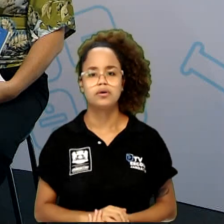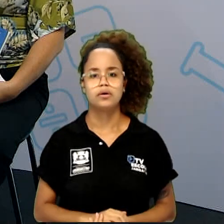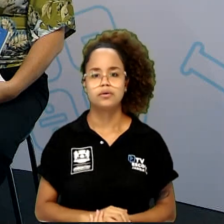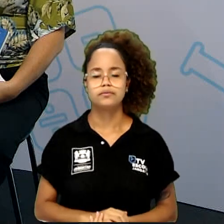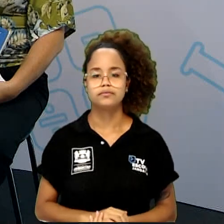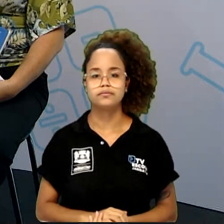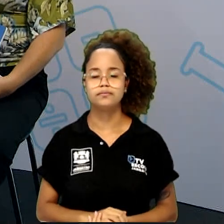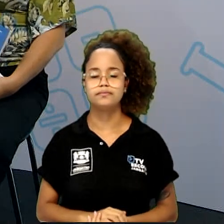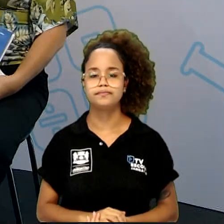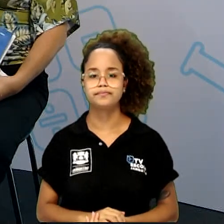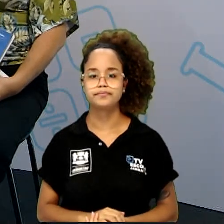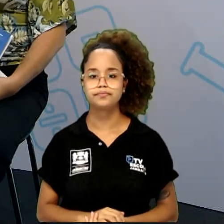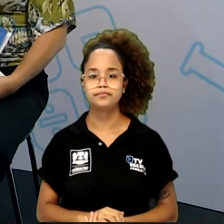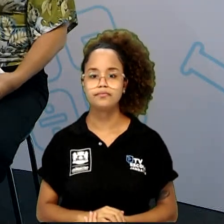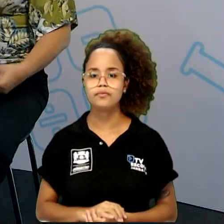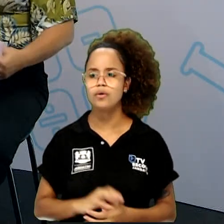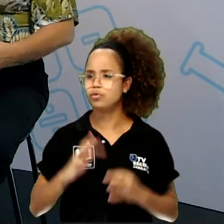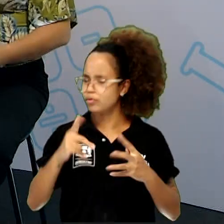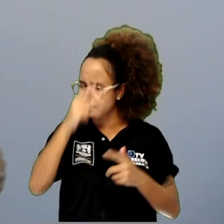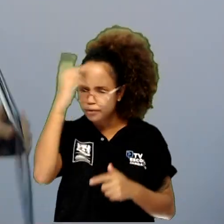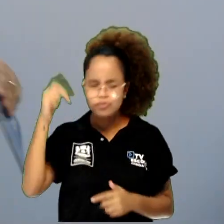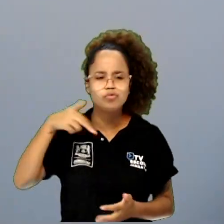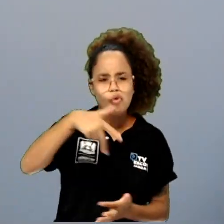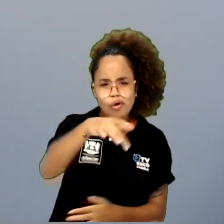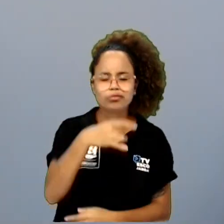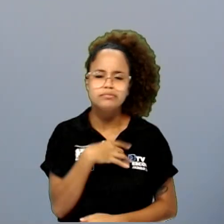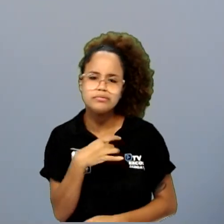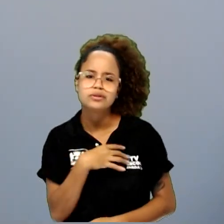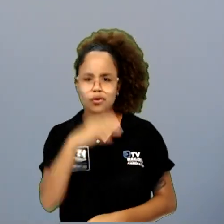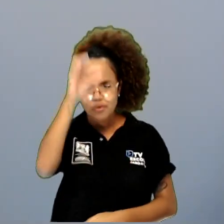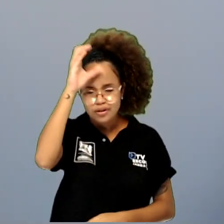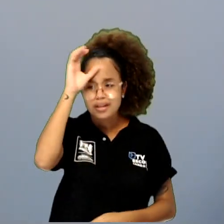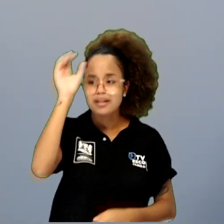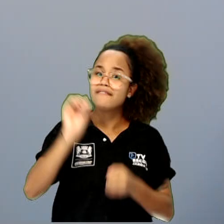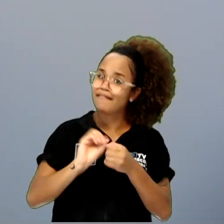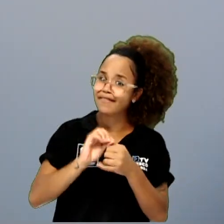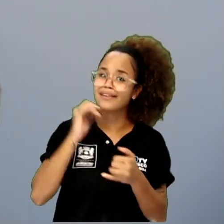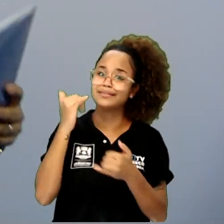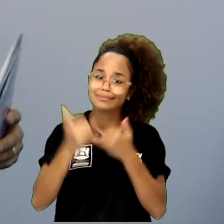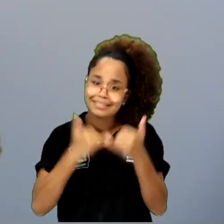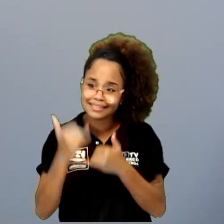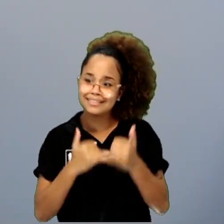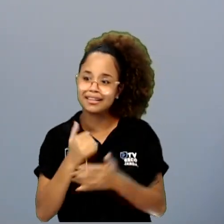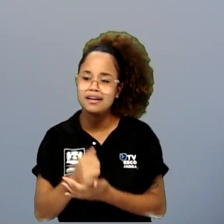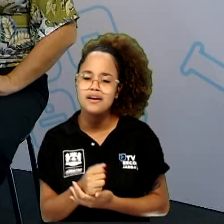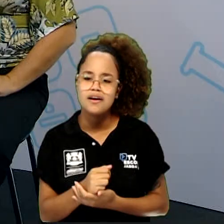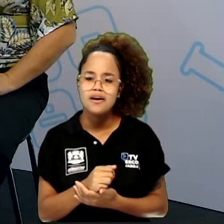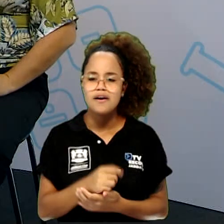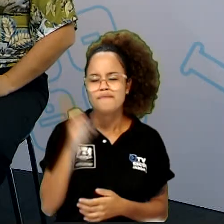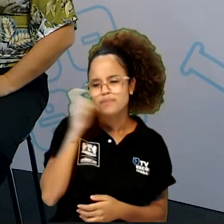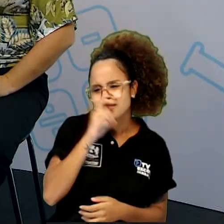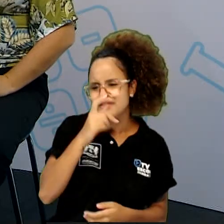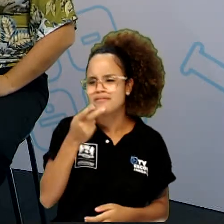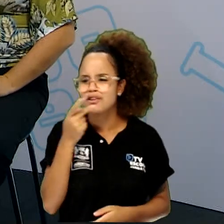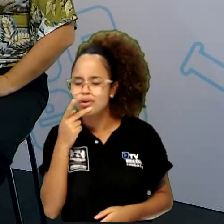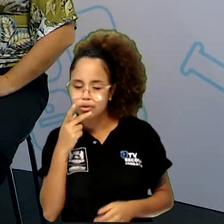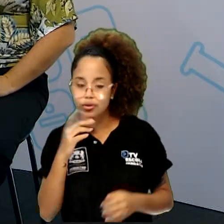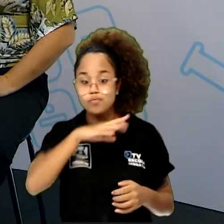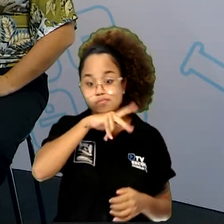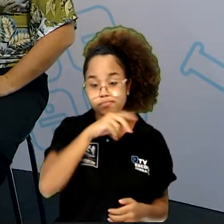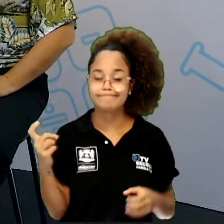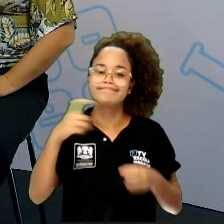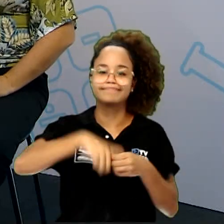de covardia, né? Todo mundo correu com medo e o tio ainda fez a brincadeira, né? Fez de conta que ele tinha voltado, que o bicho tinha